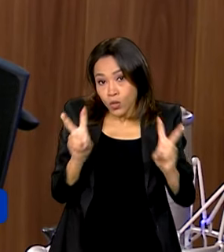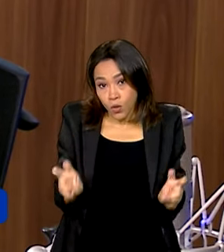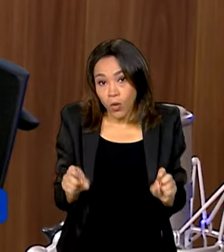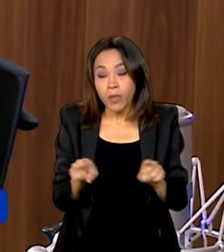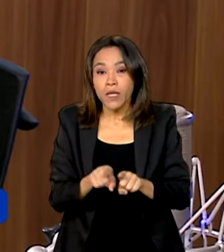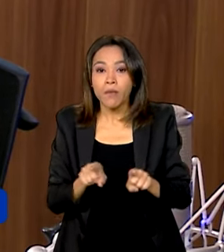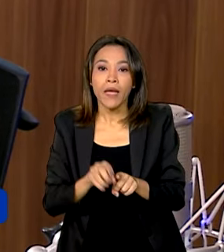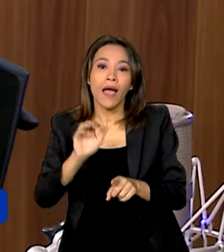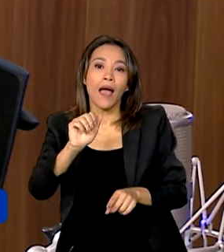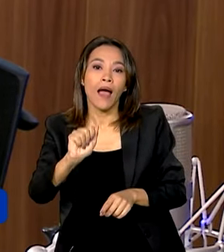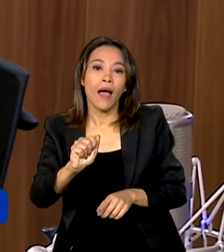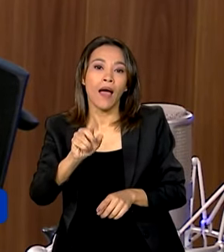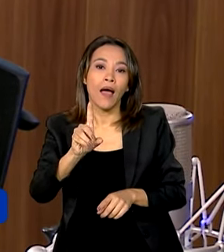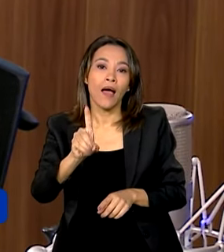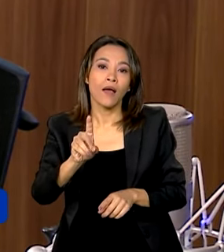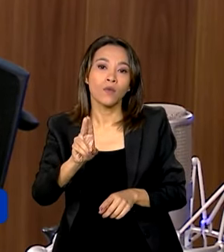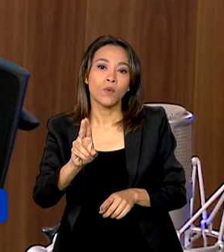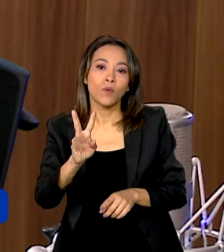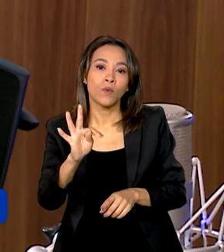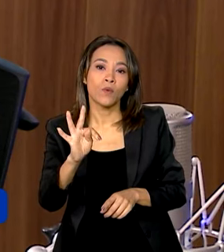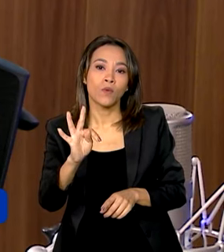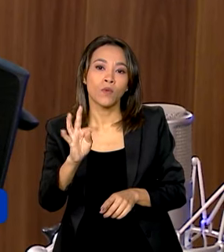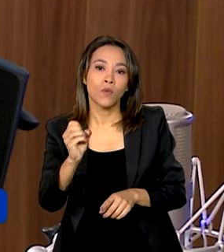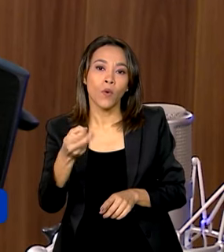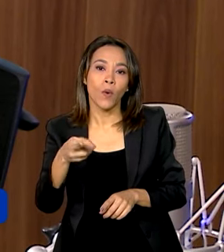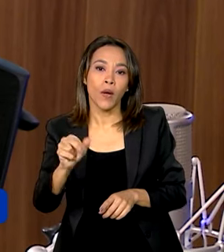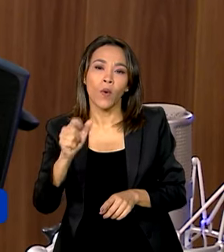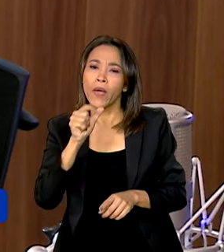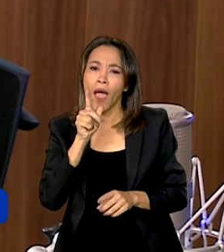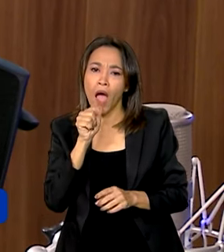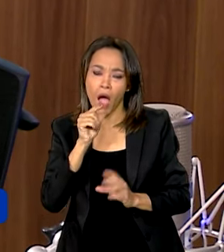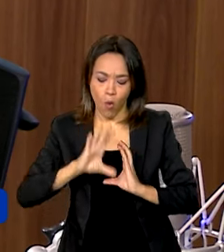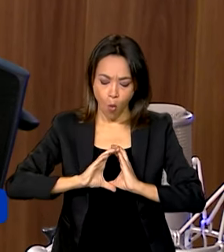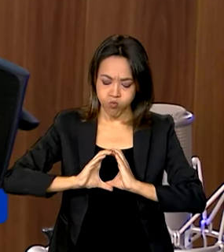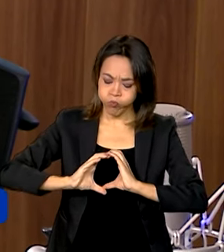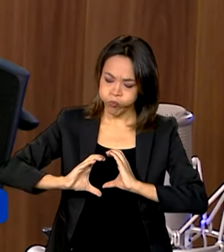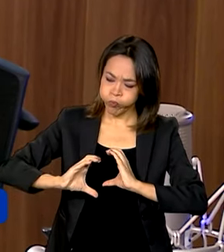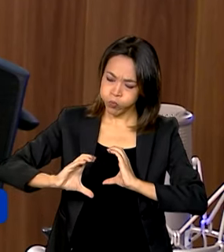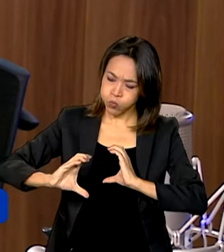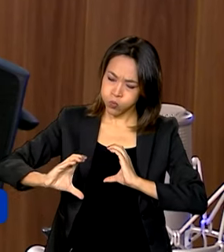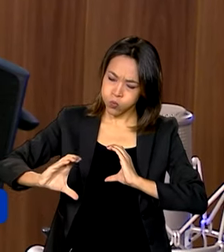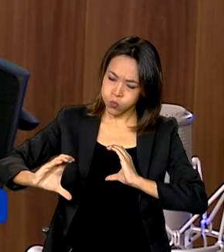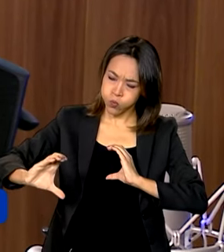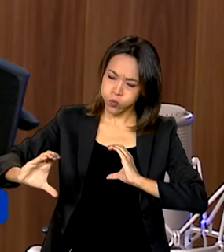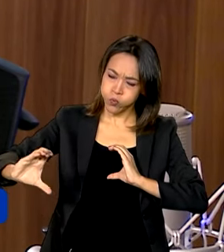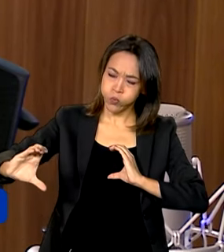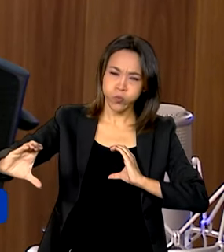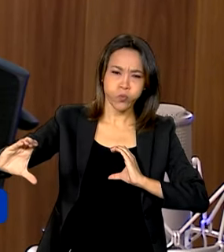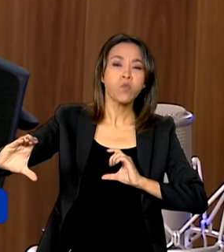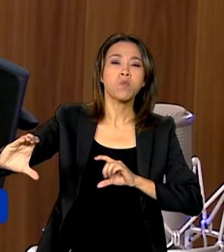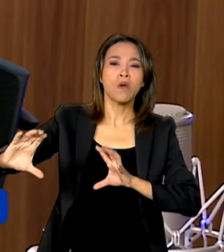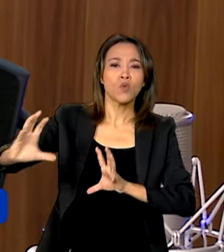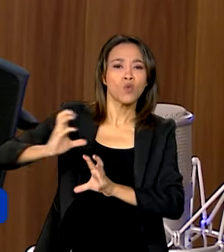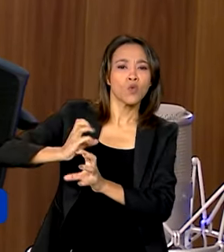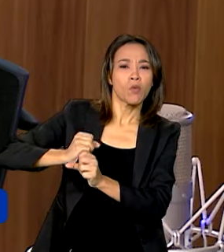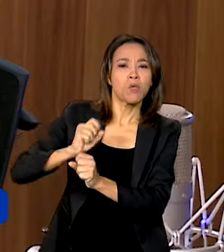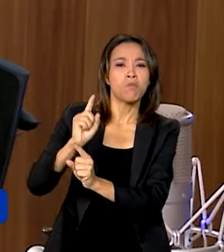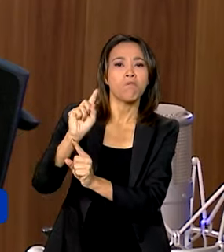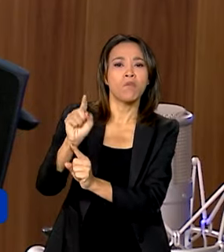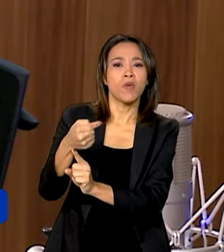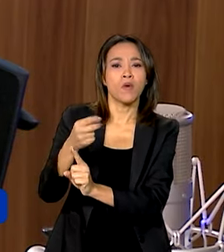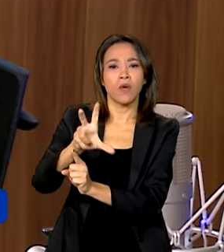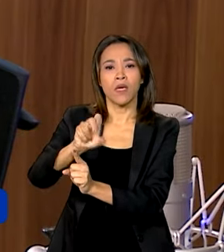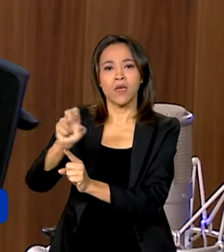mais impactantes Você tem razão é 10000 km de extensão é algo assim